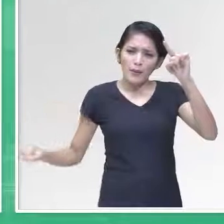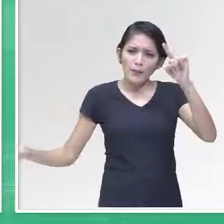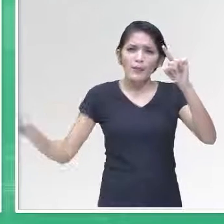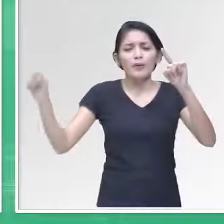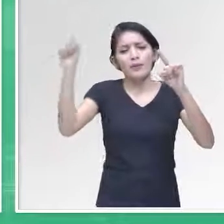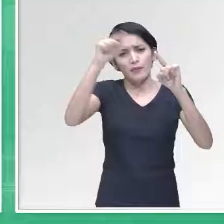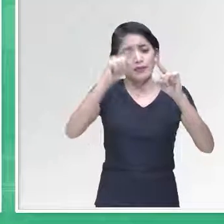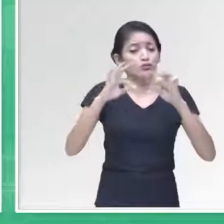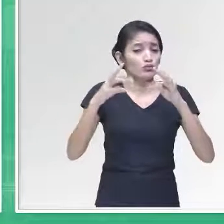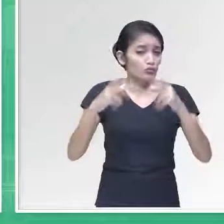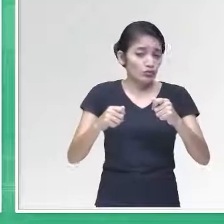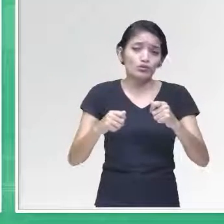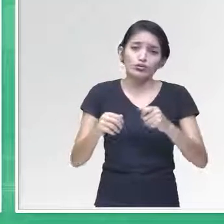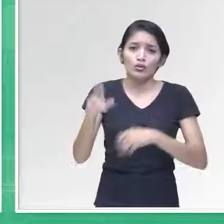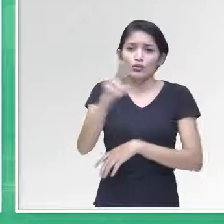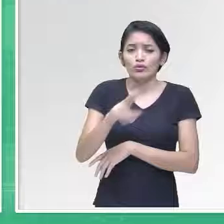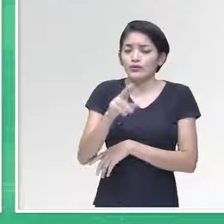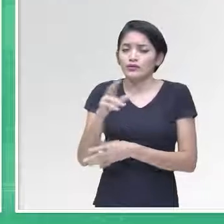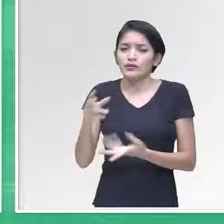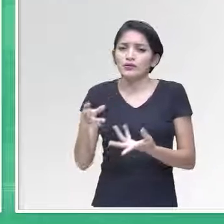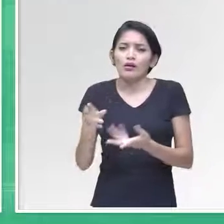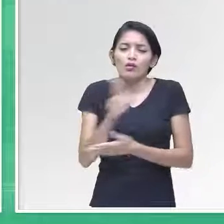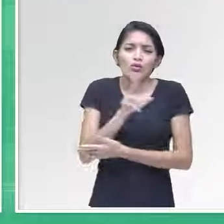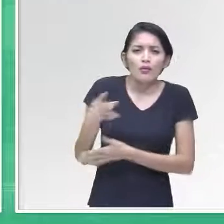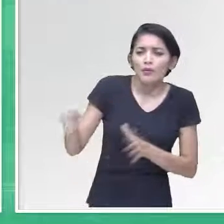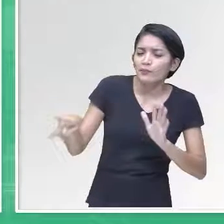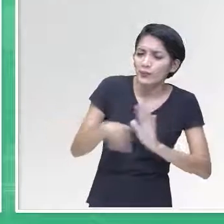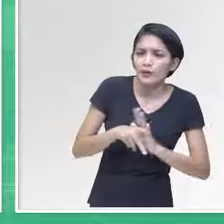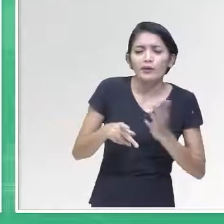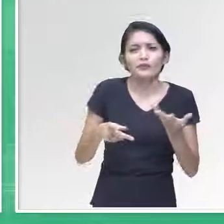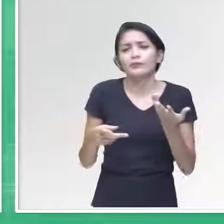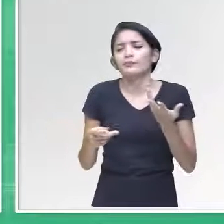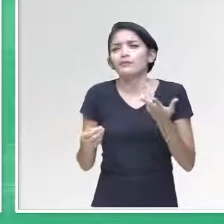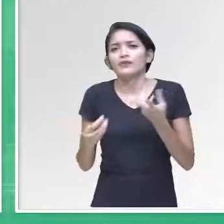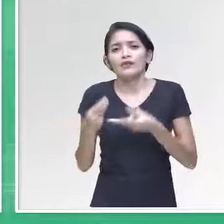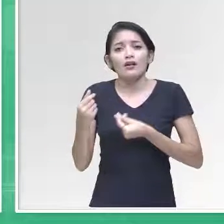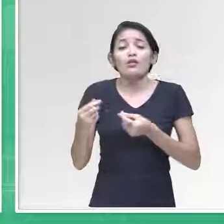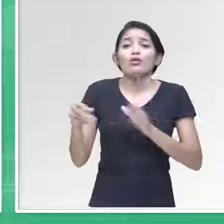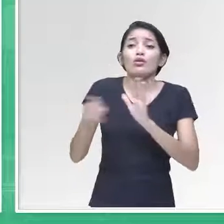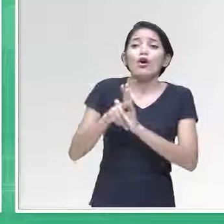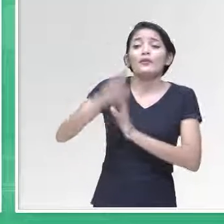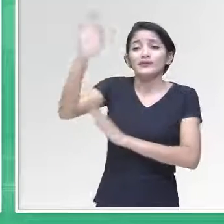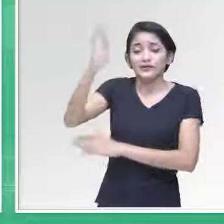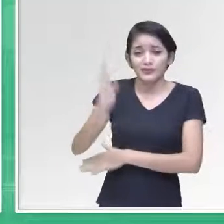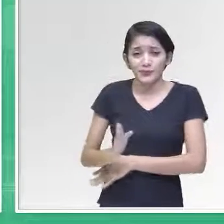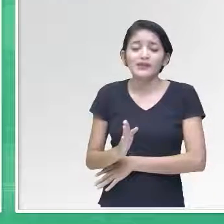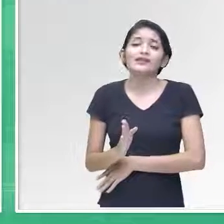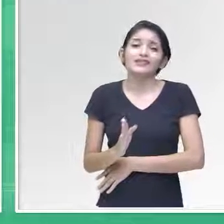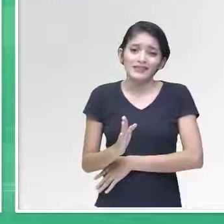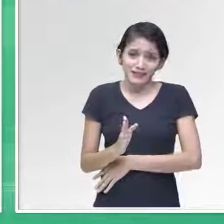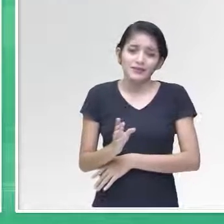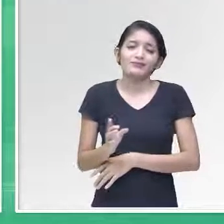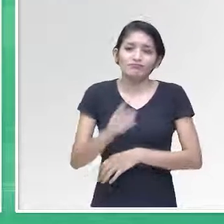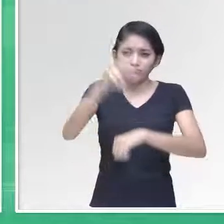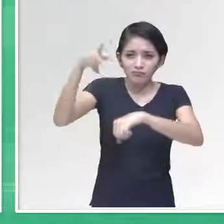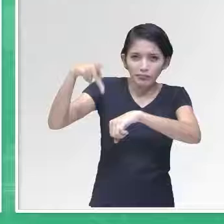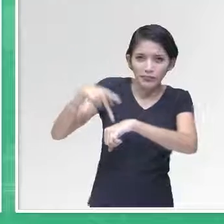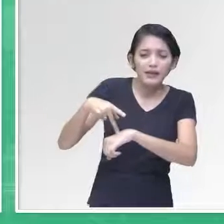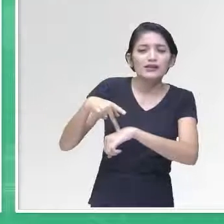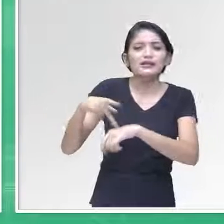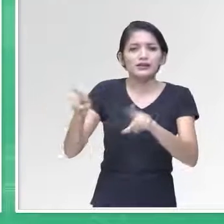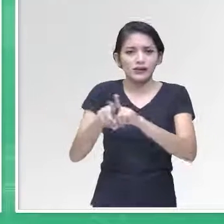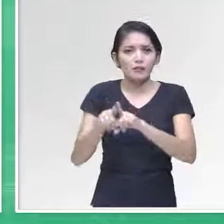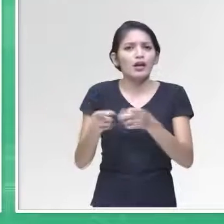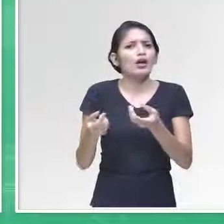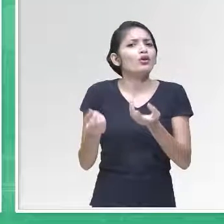pessoais, seja nomes próprios, seja nomes de países, certo? Tudo vai com o